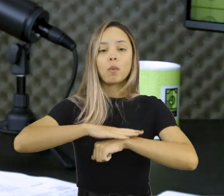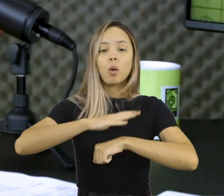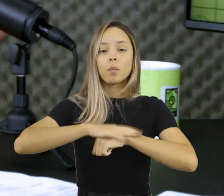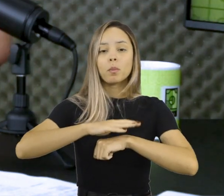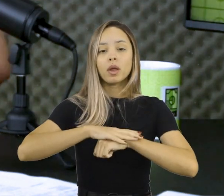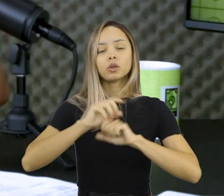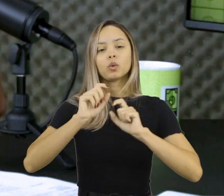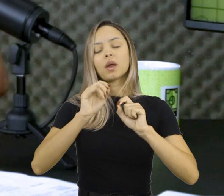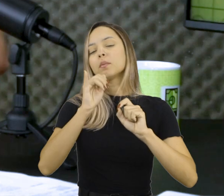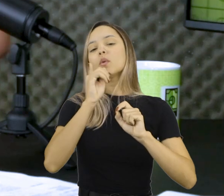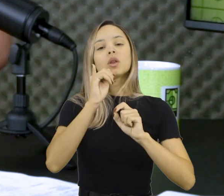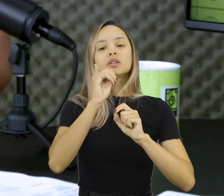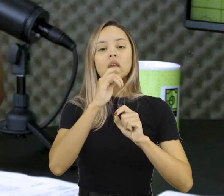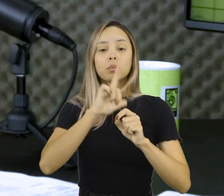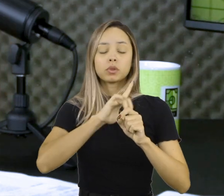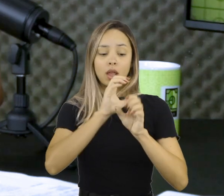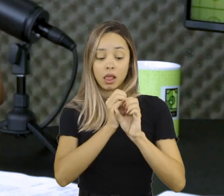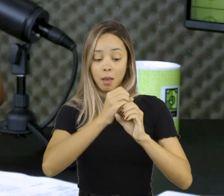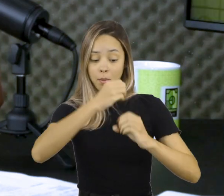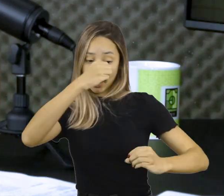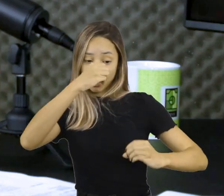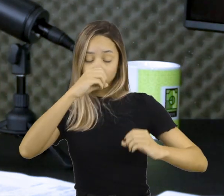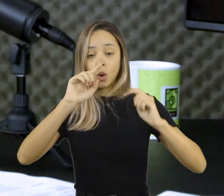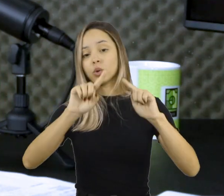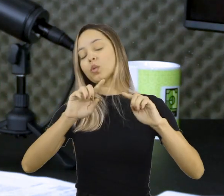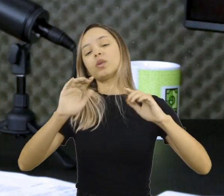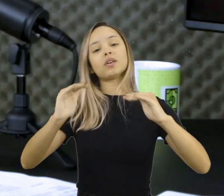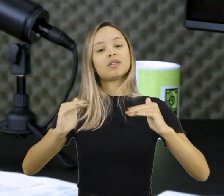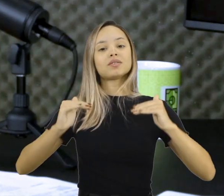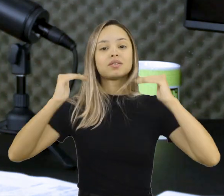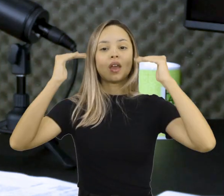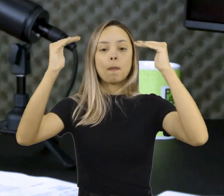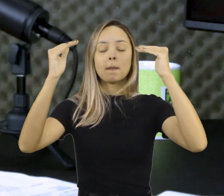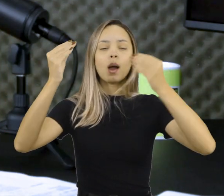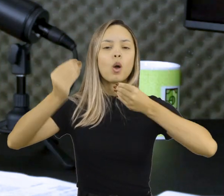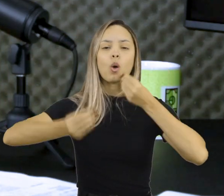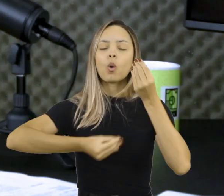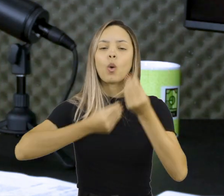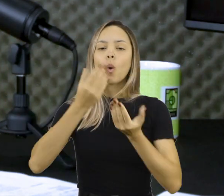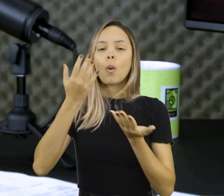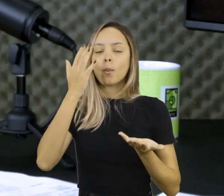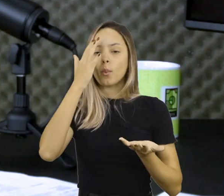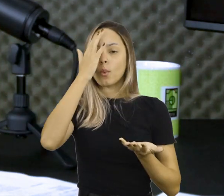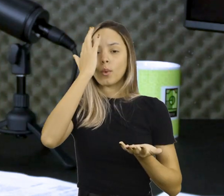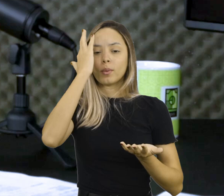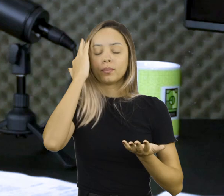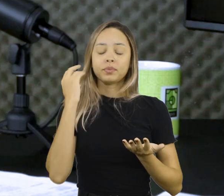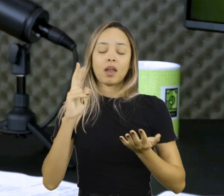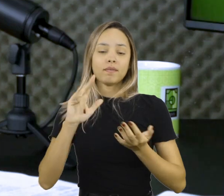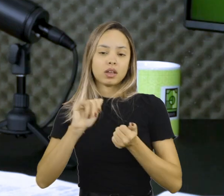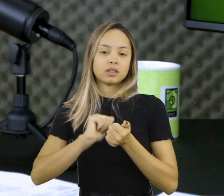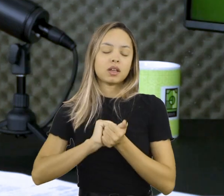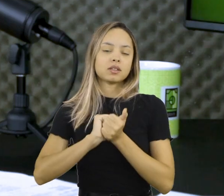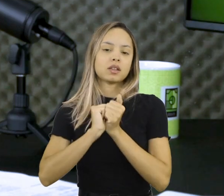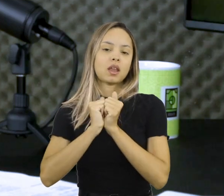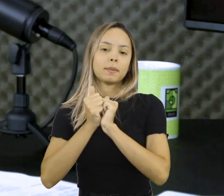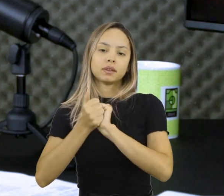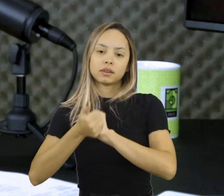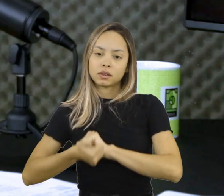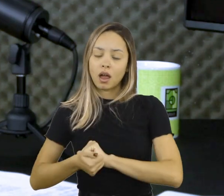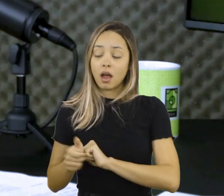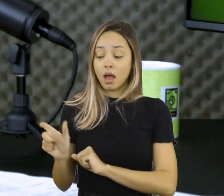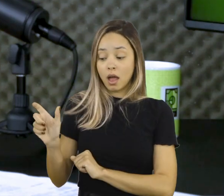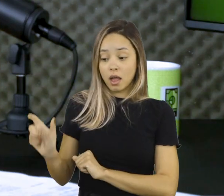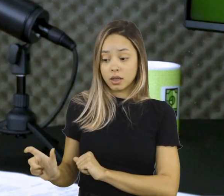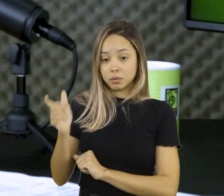o laboratório vai lá em cima e aí sim aí vai ter que se pensar na maneira dessa pessoa que é